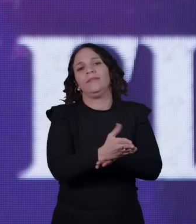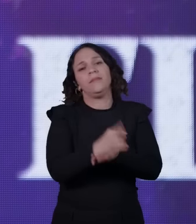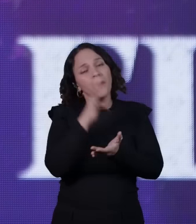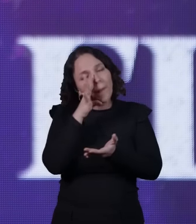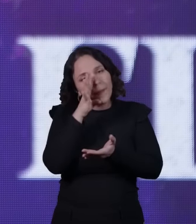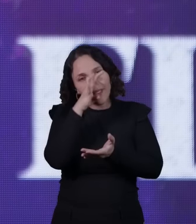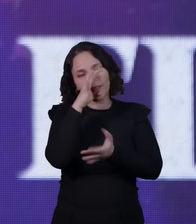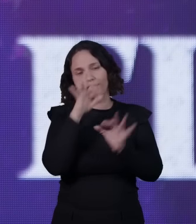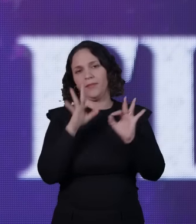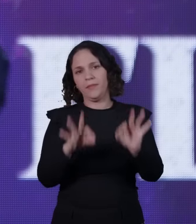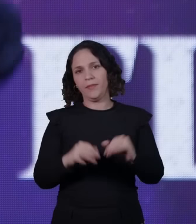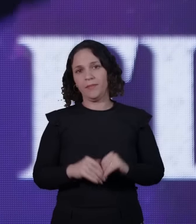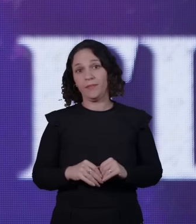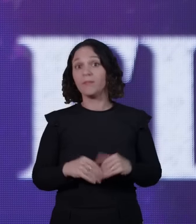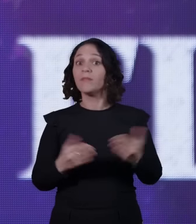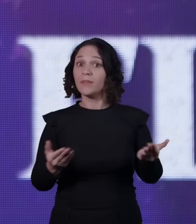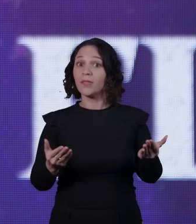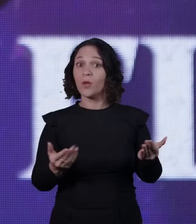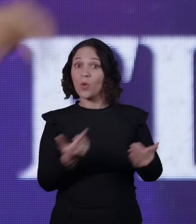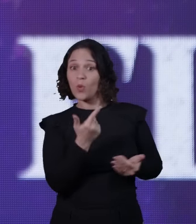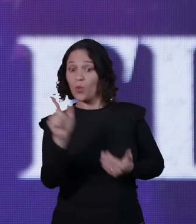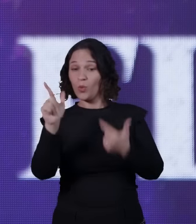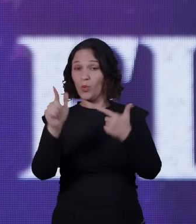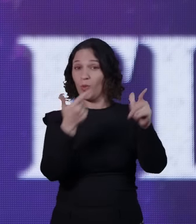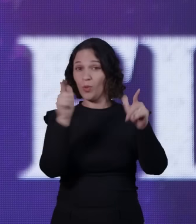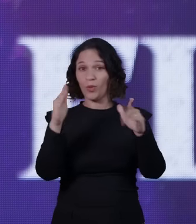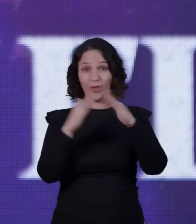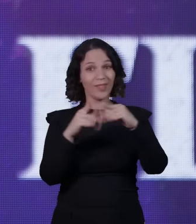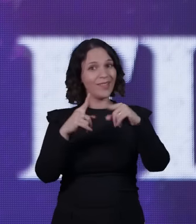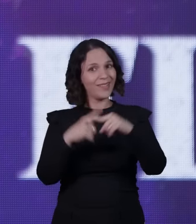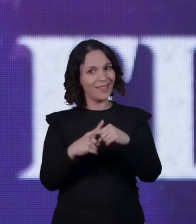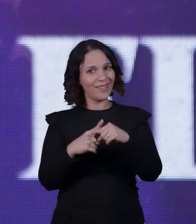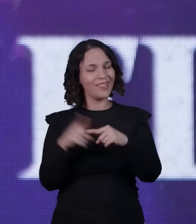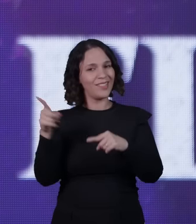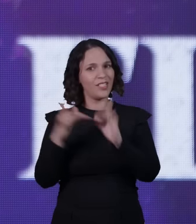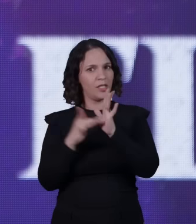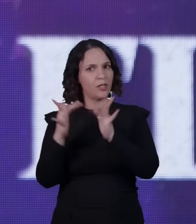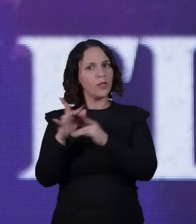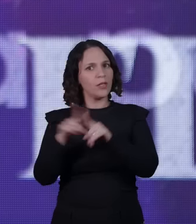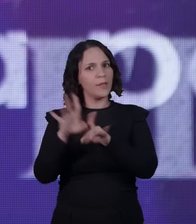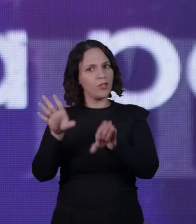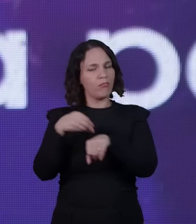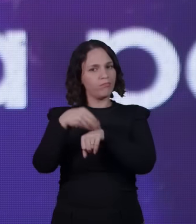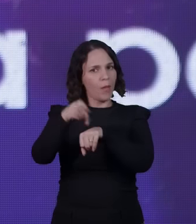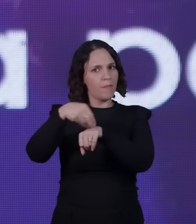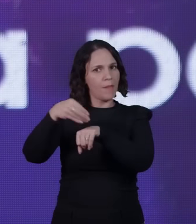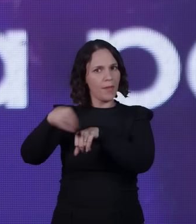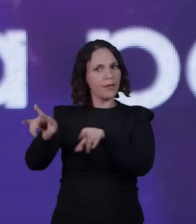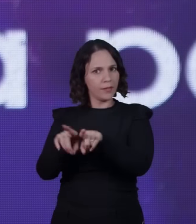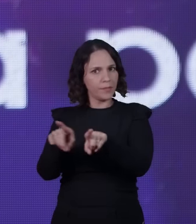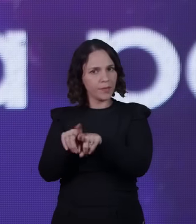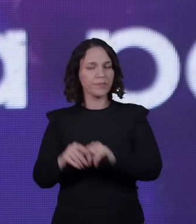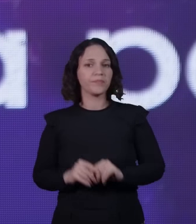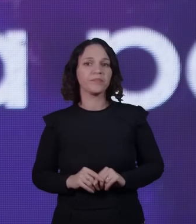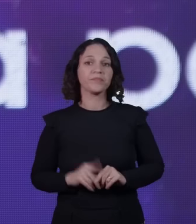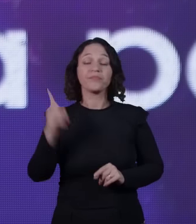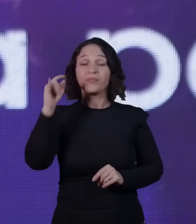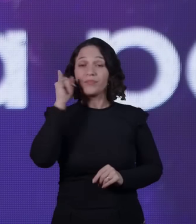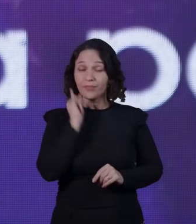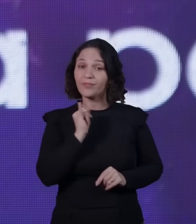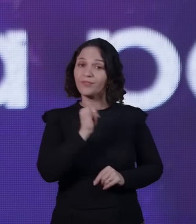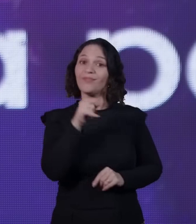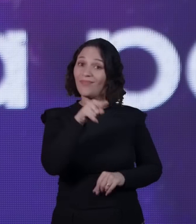perseverantes. Então, diferentemente das outras igrejas para quem Jesus também endereçou uma mensagem, ele estava dizendo: